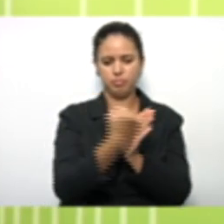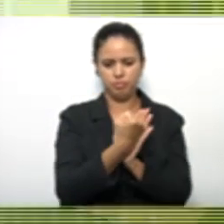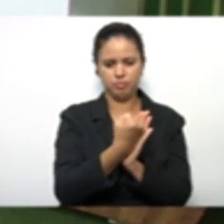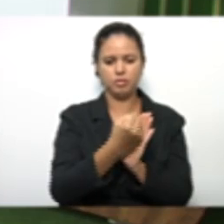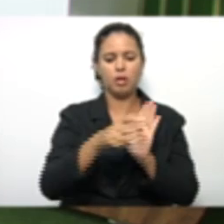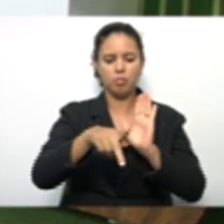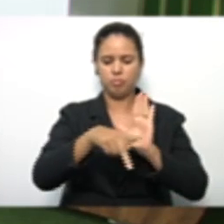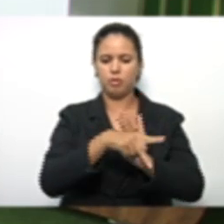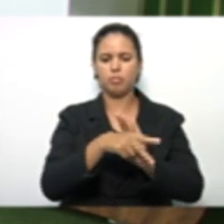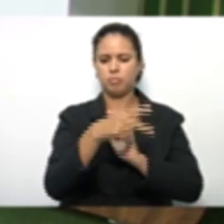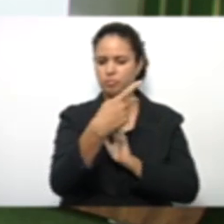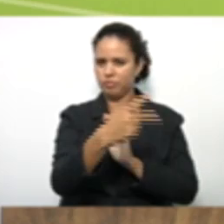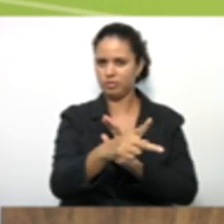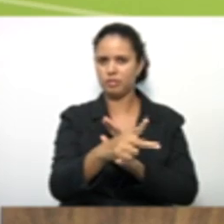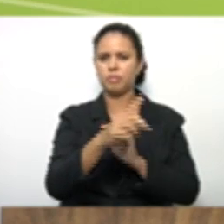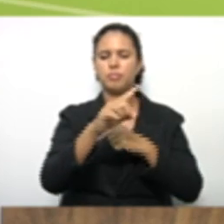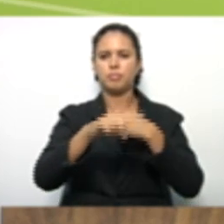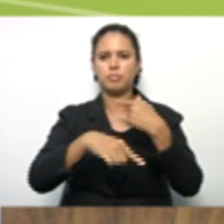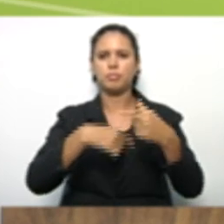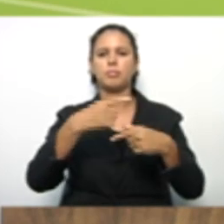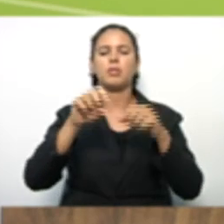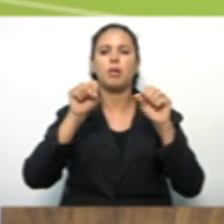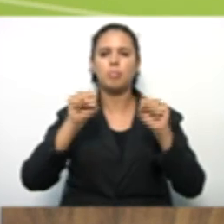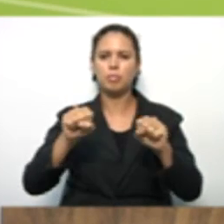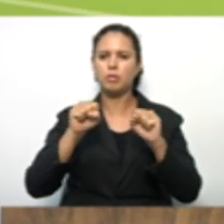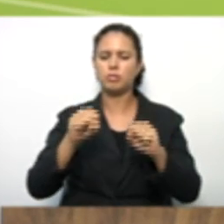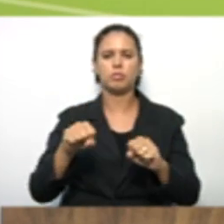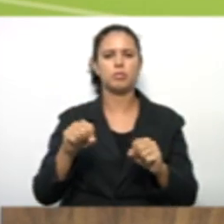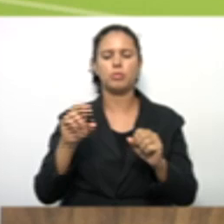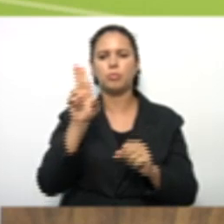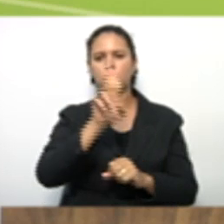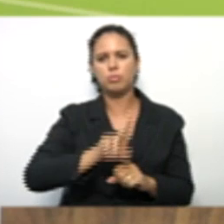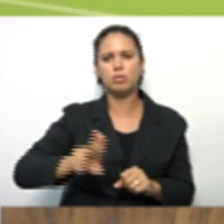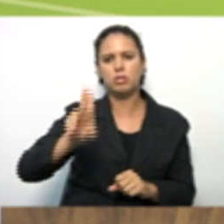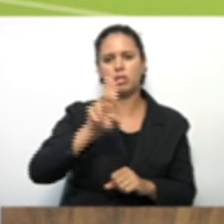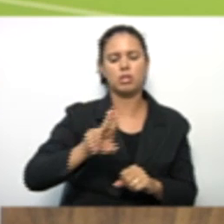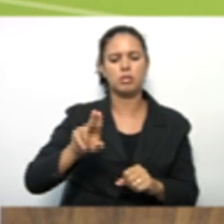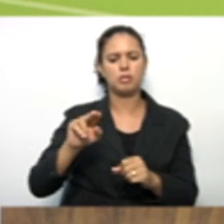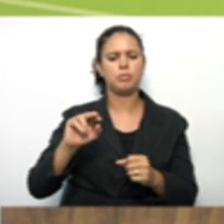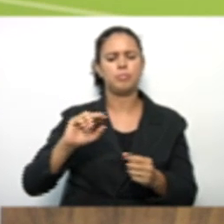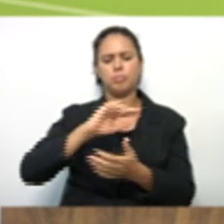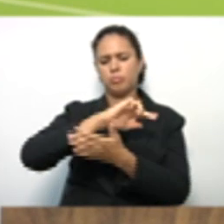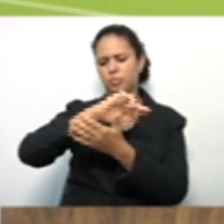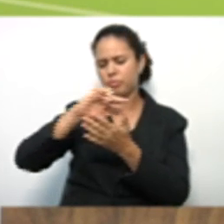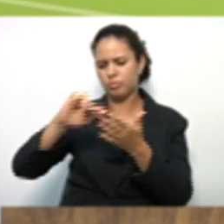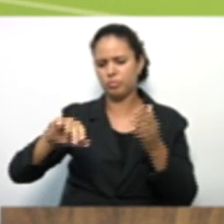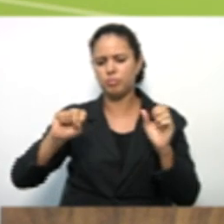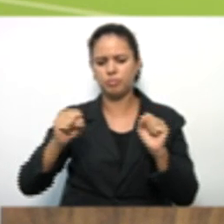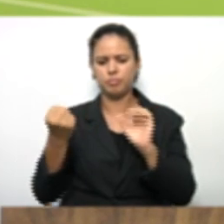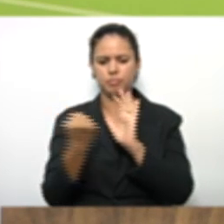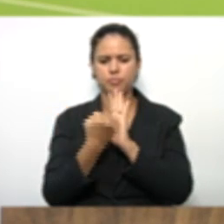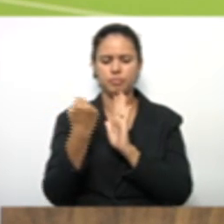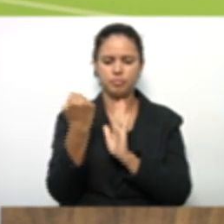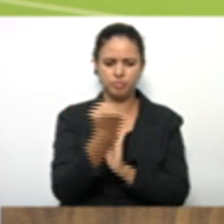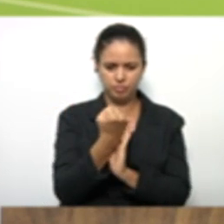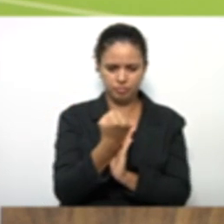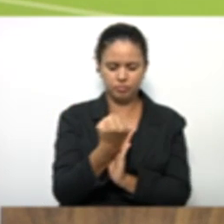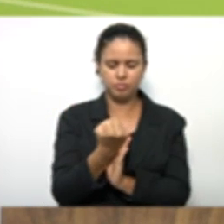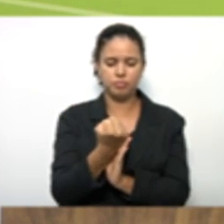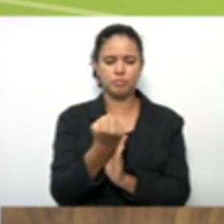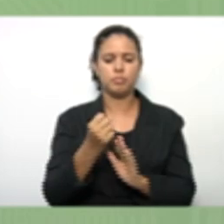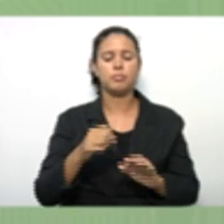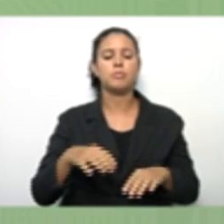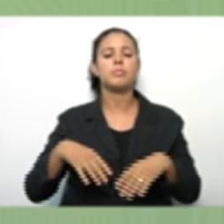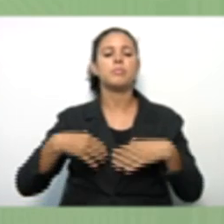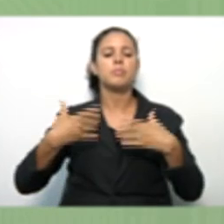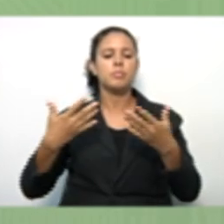Eloy? Exato. Portanto, a composição do patrimônio, né, ela vem a ser os direitos, além dos bens, os direitos.